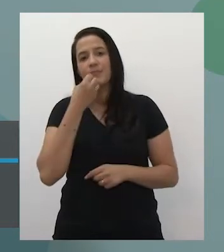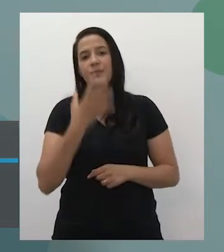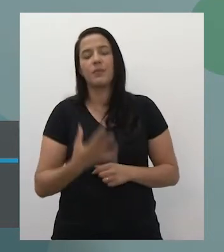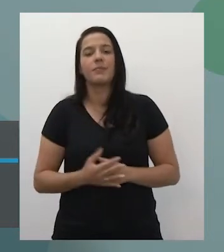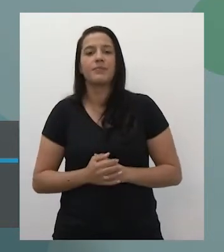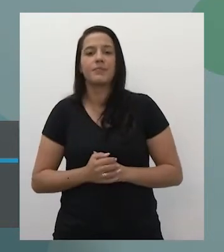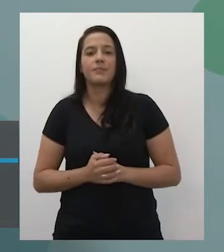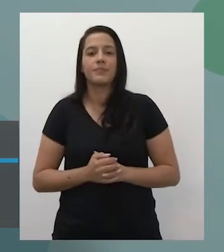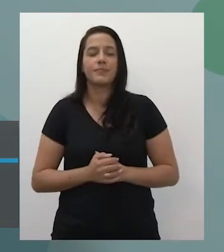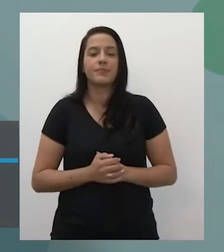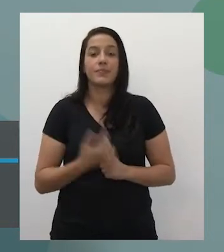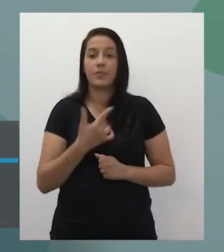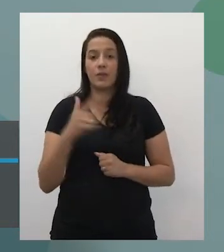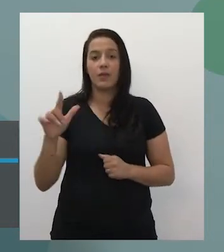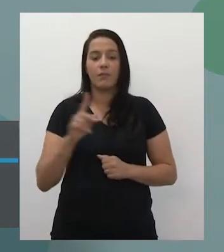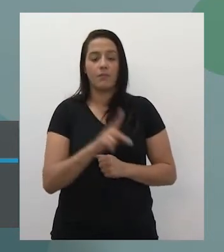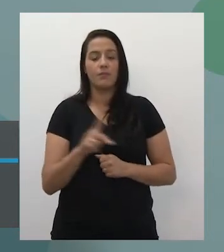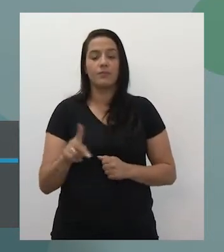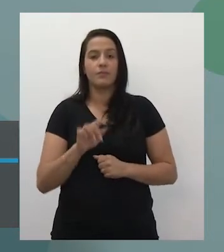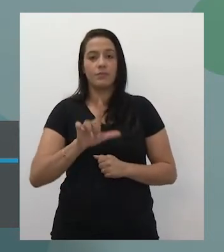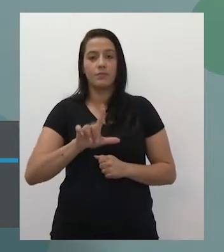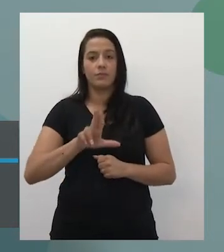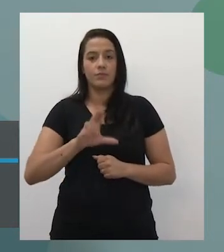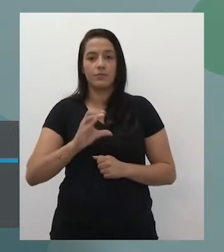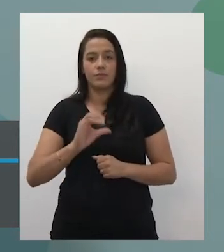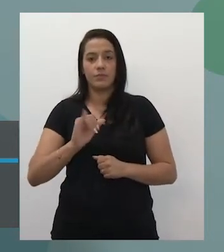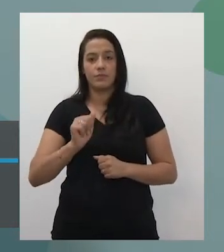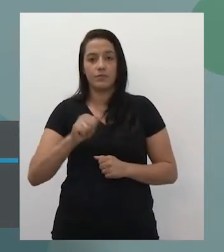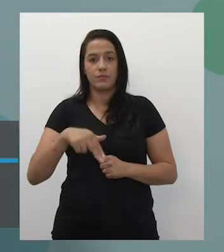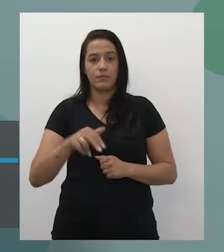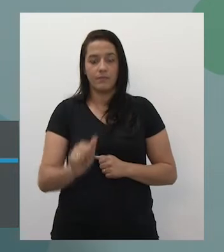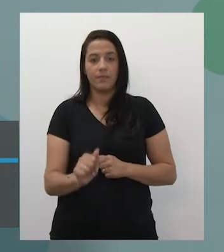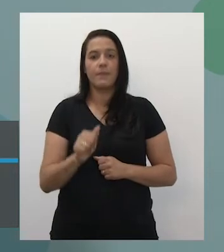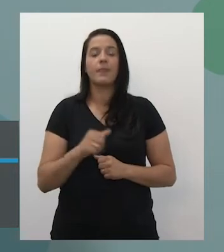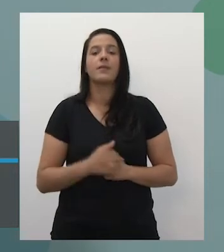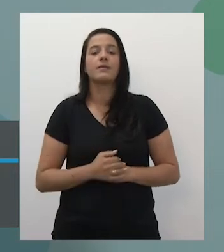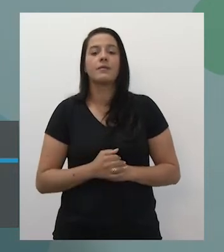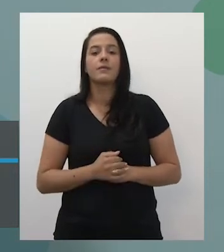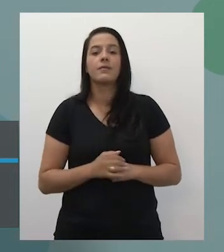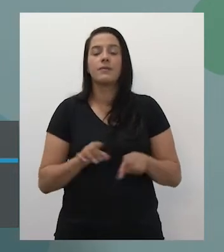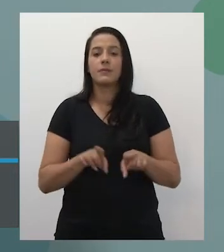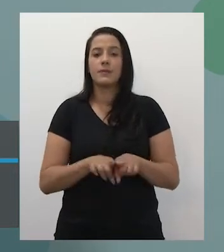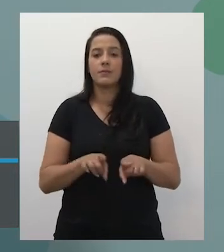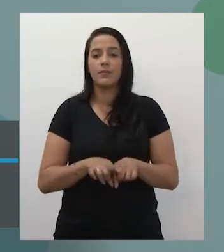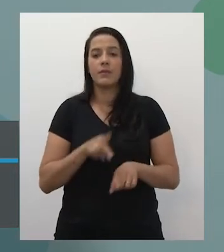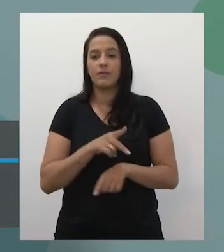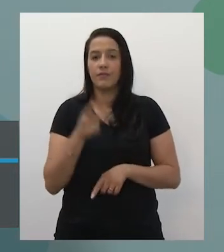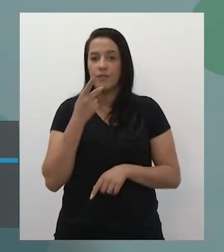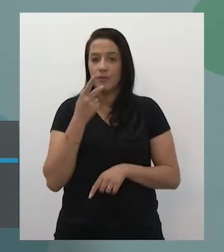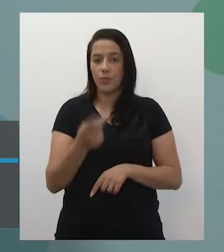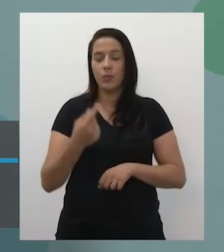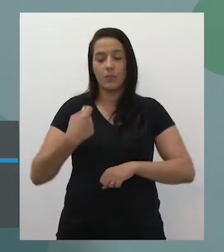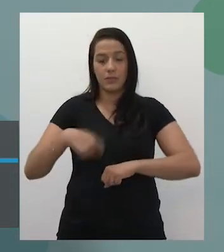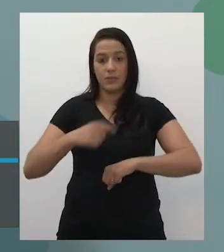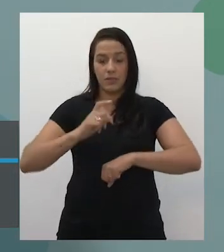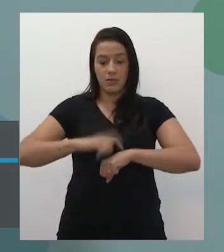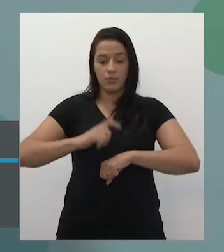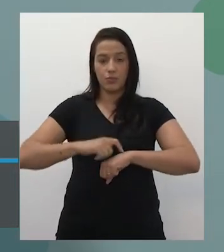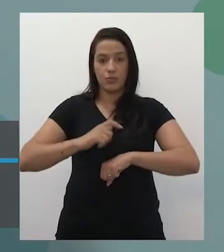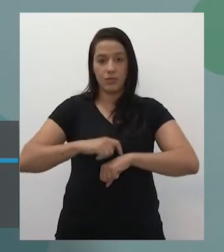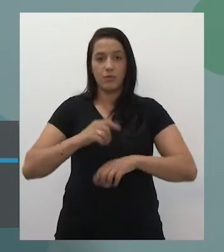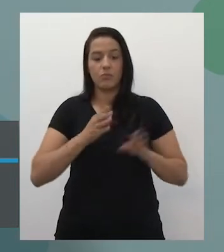tenho aqui umas colocações interessantes, né? Vou até pegar por aqui. O professor Eduardo, né, ele dá parabéns por essa